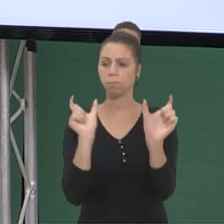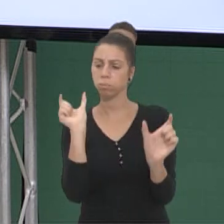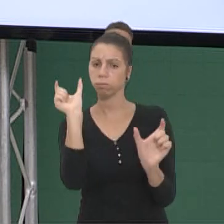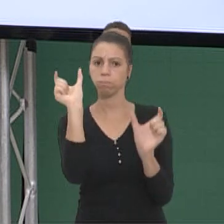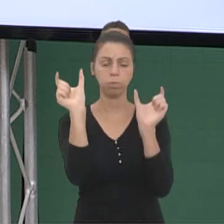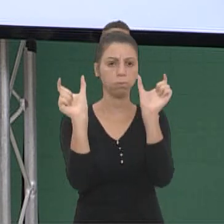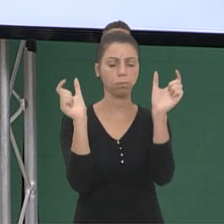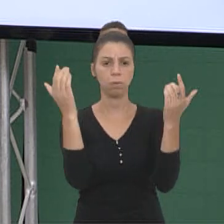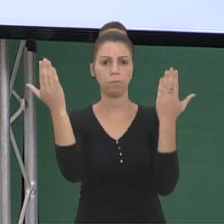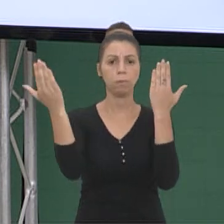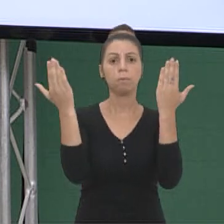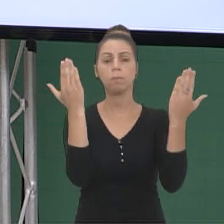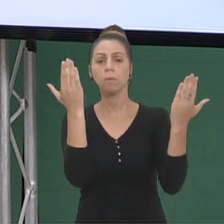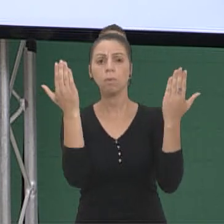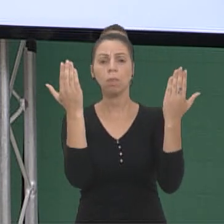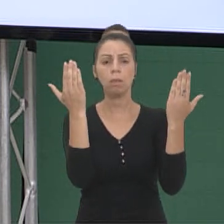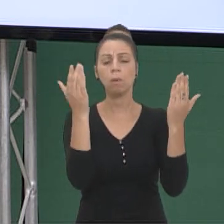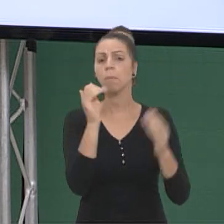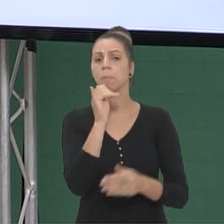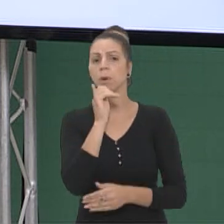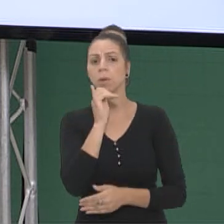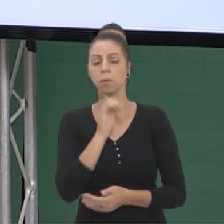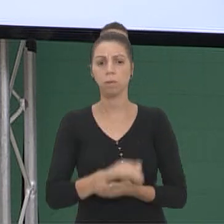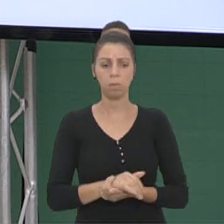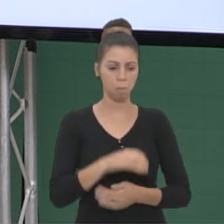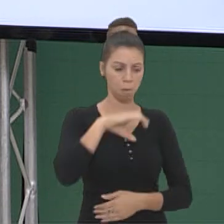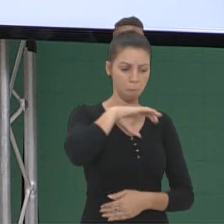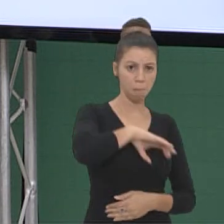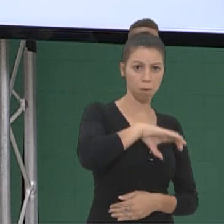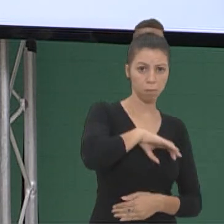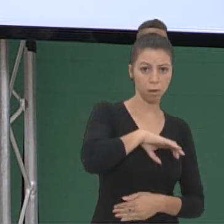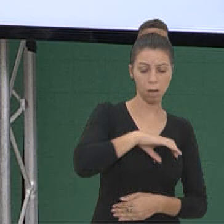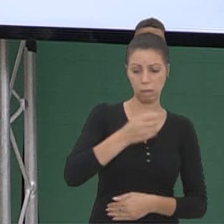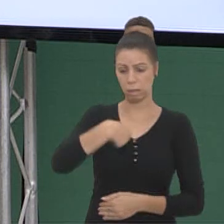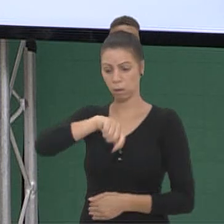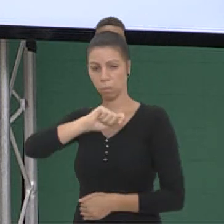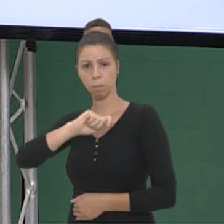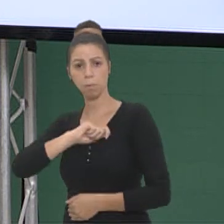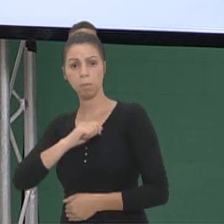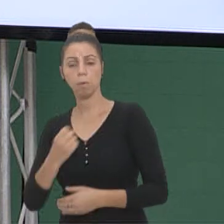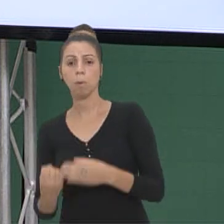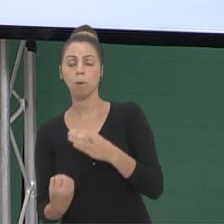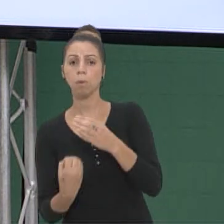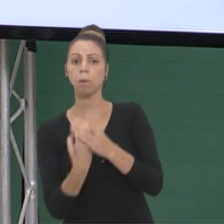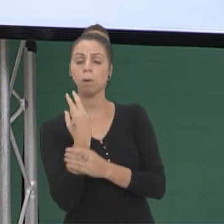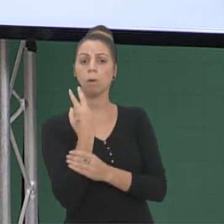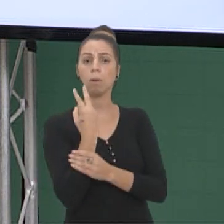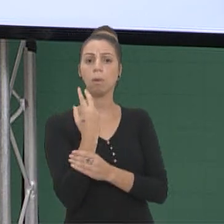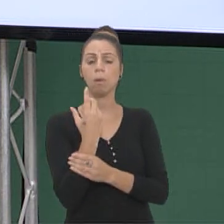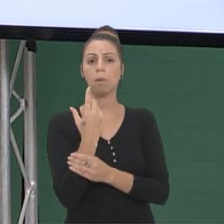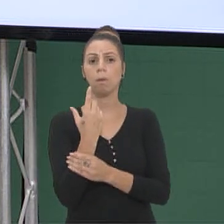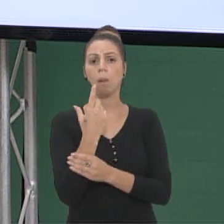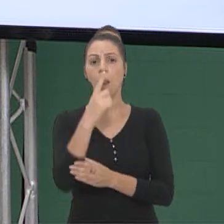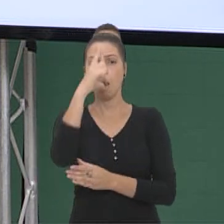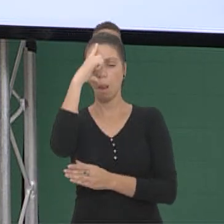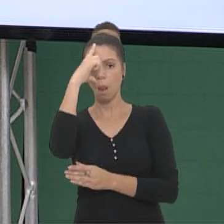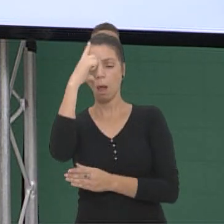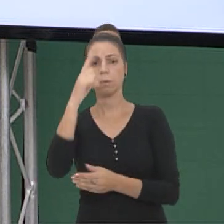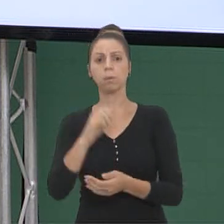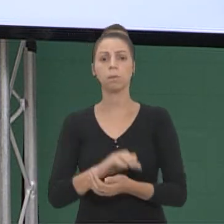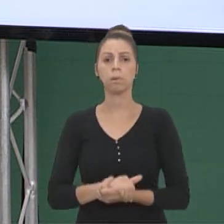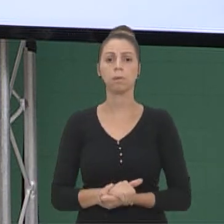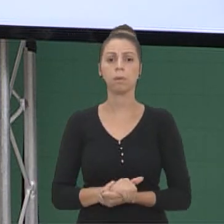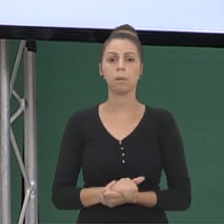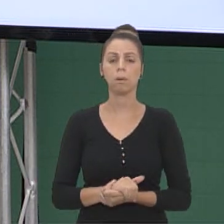nós a comparamos entre duas línguas, por exemplo, o português e o espanhol que têm a mesma origem, portanto a língua latina, nós conseguimos